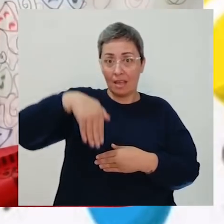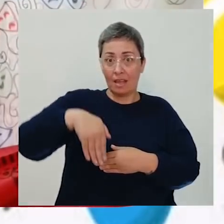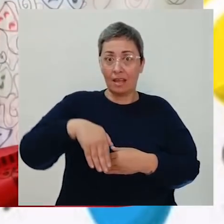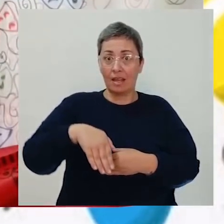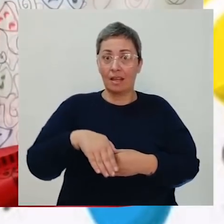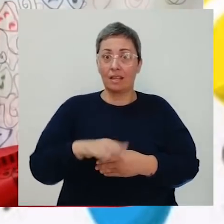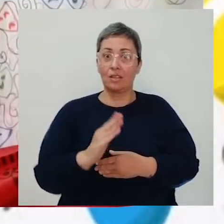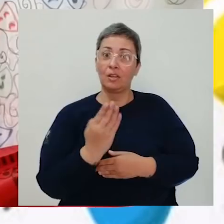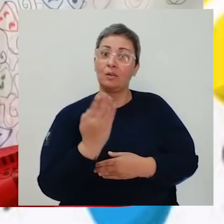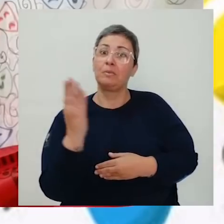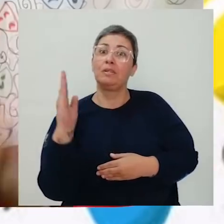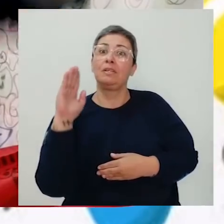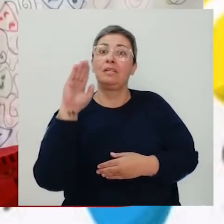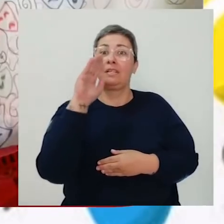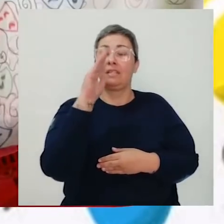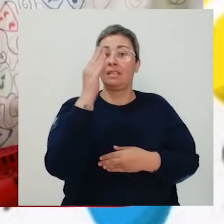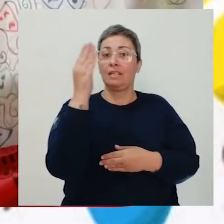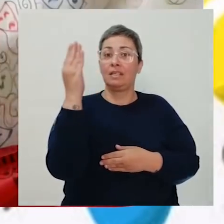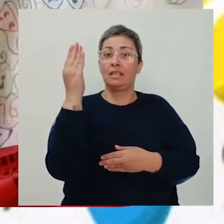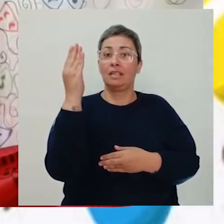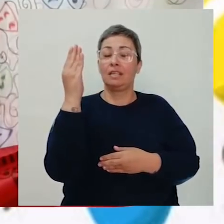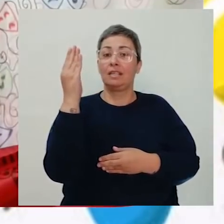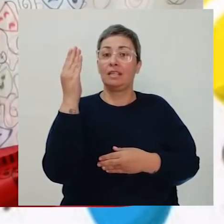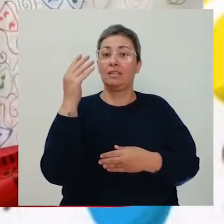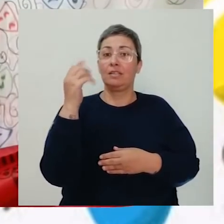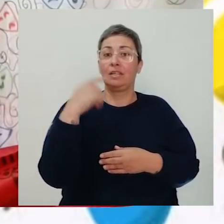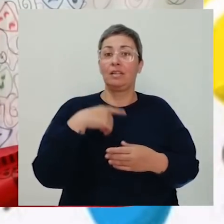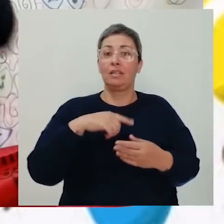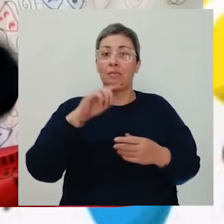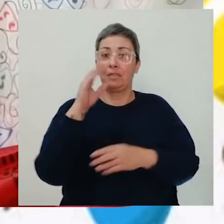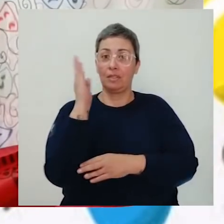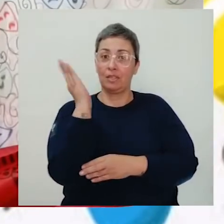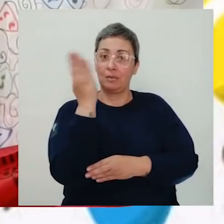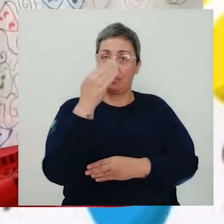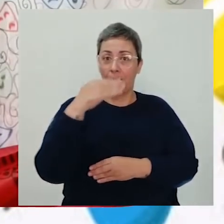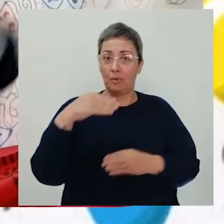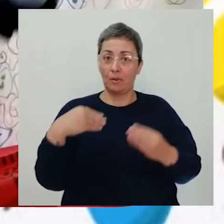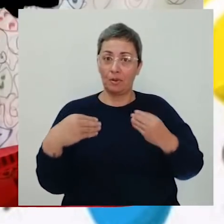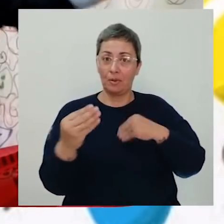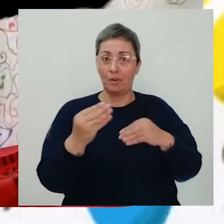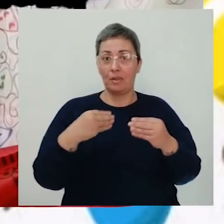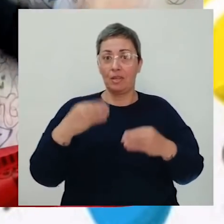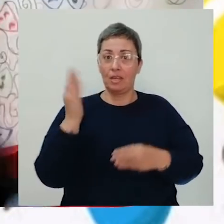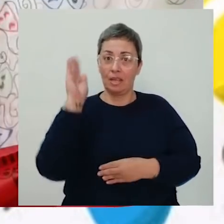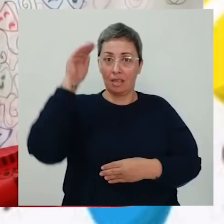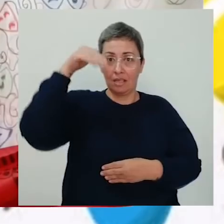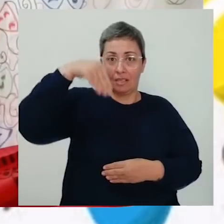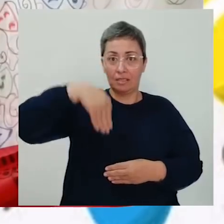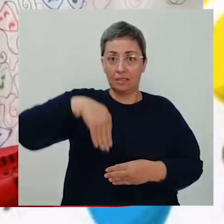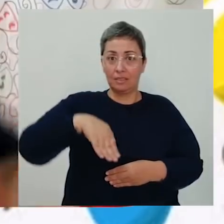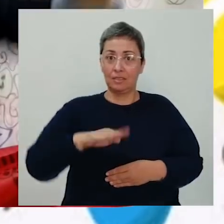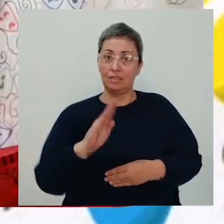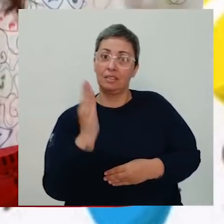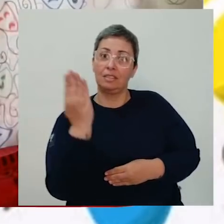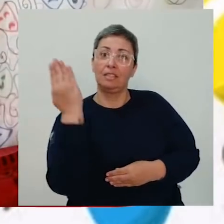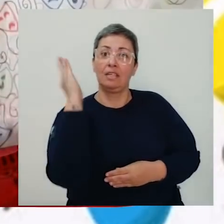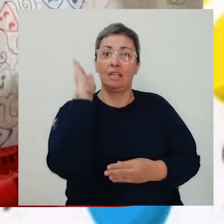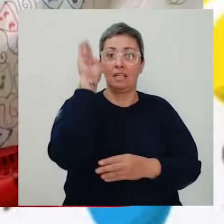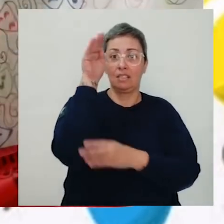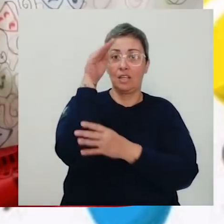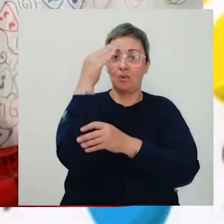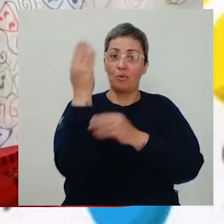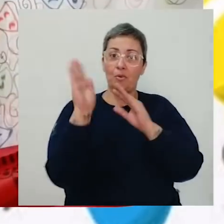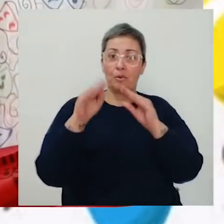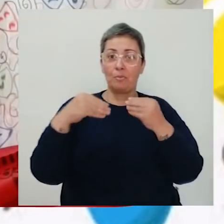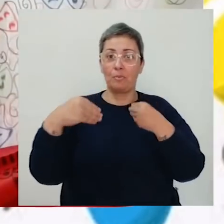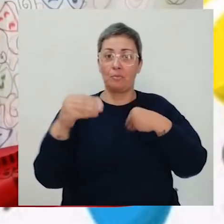desce, ela sobe, ela tem o corpo mole. Ela desce, ela sobe.